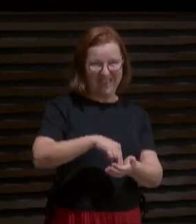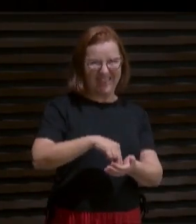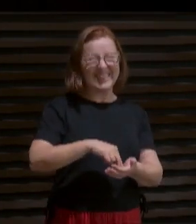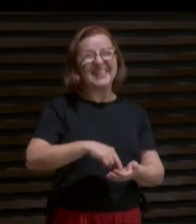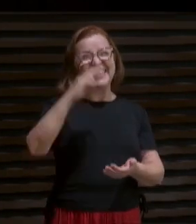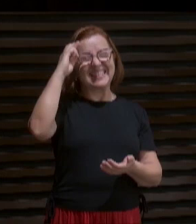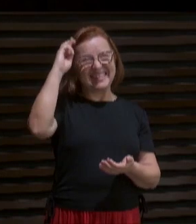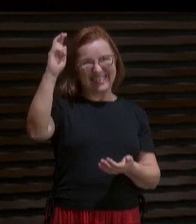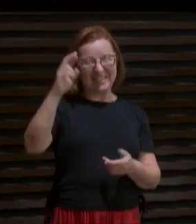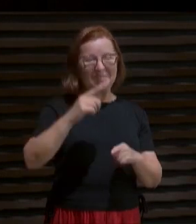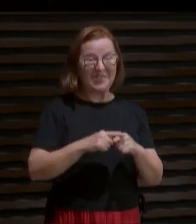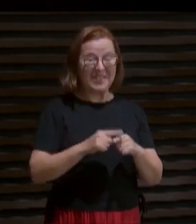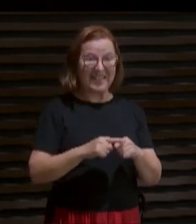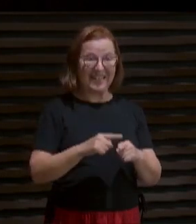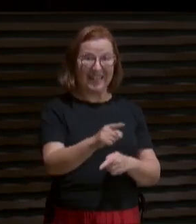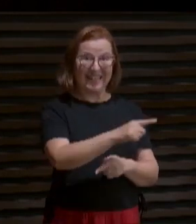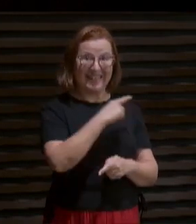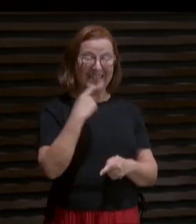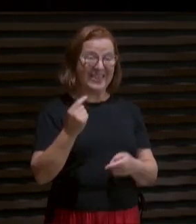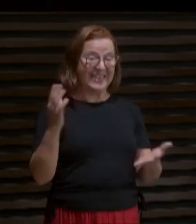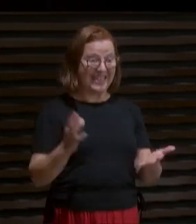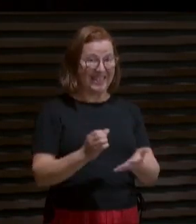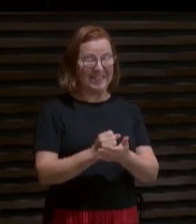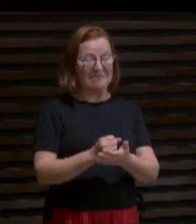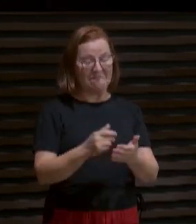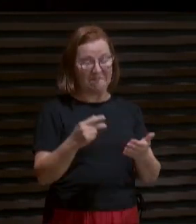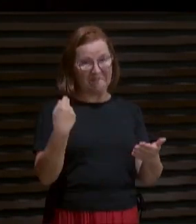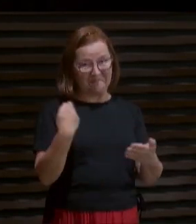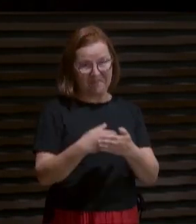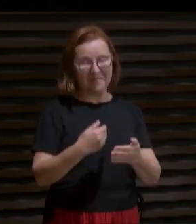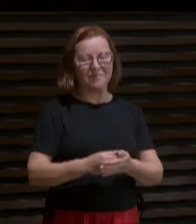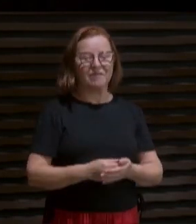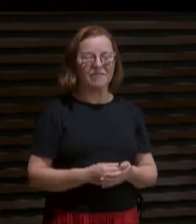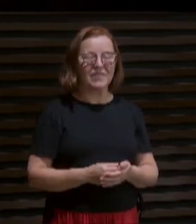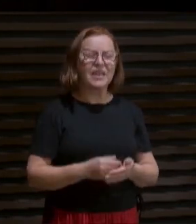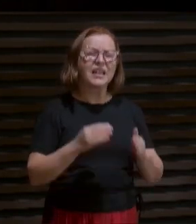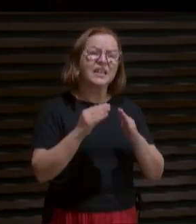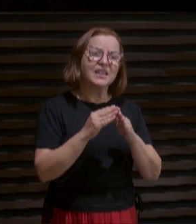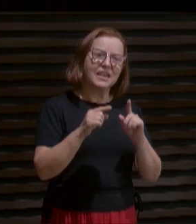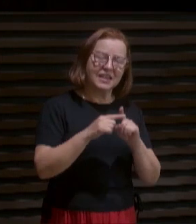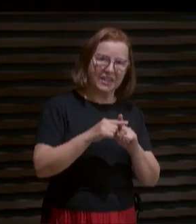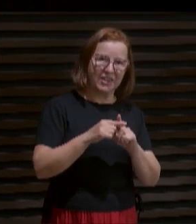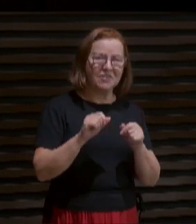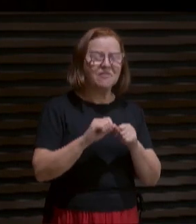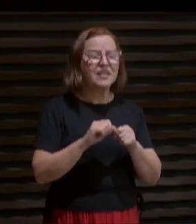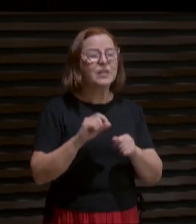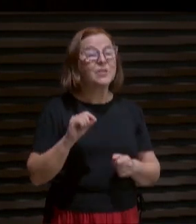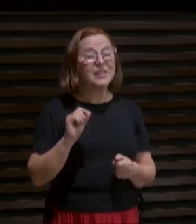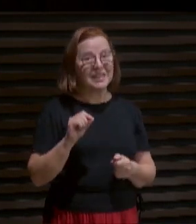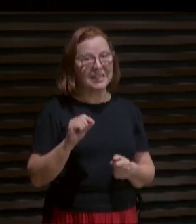próxima. Então, qual é o papel da igreja? A igreja de Jesus Cristo,